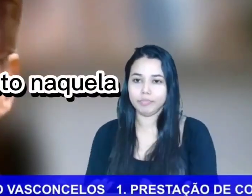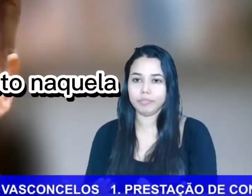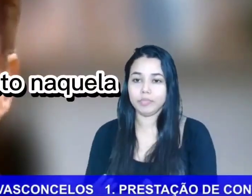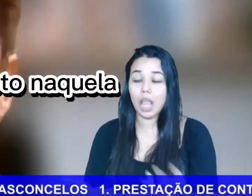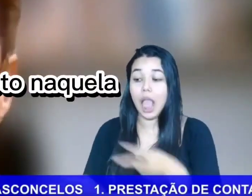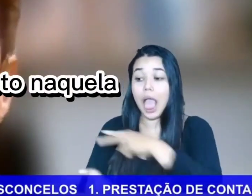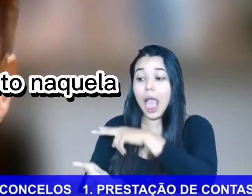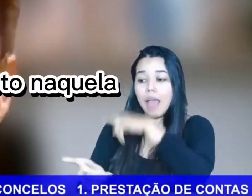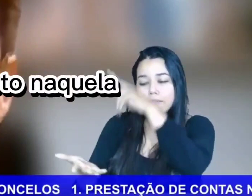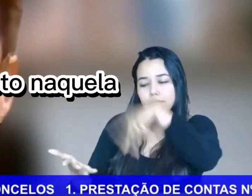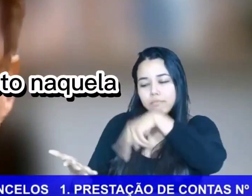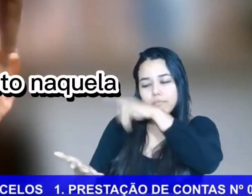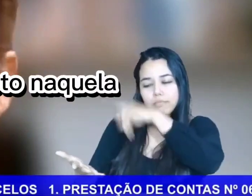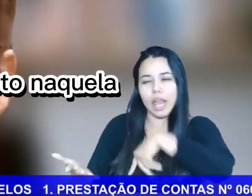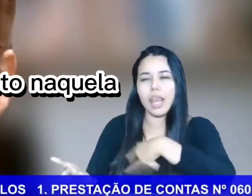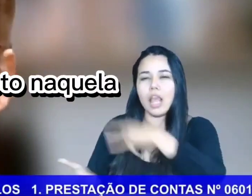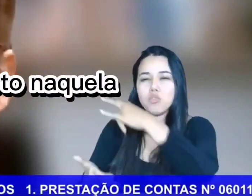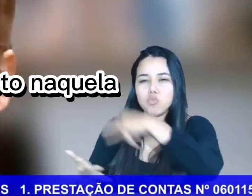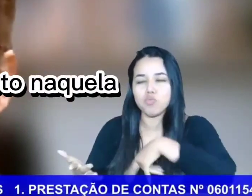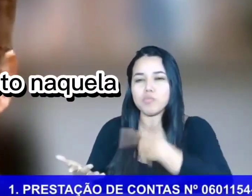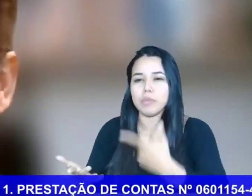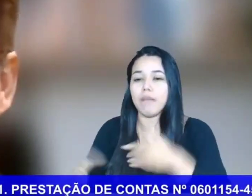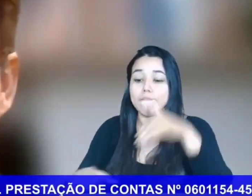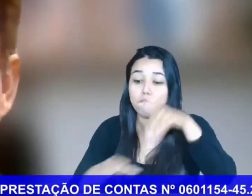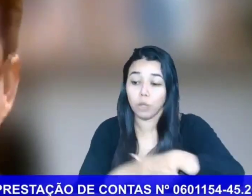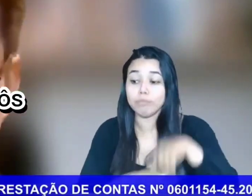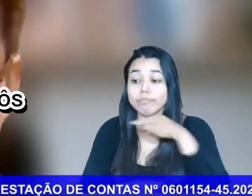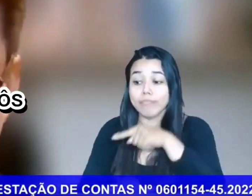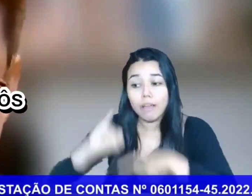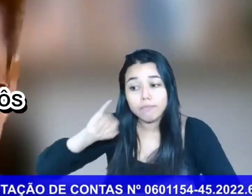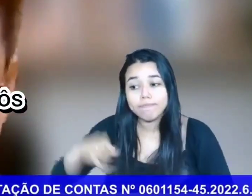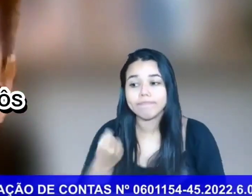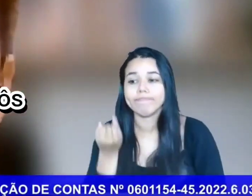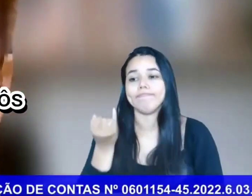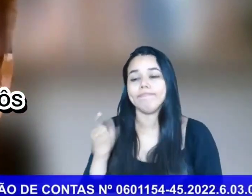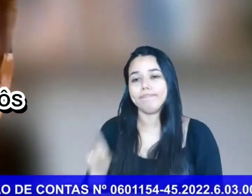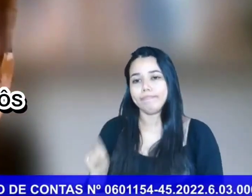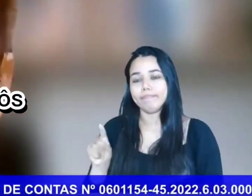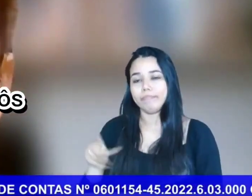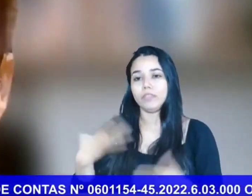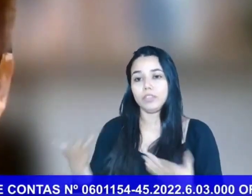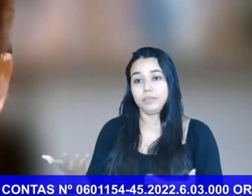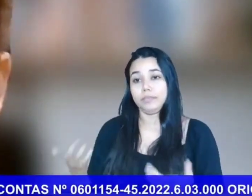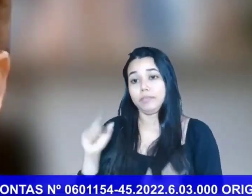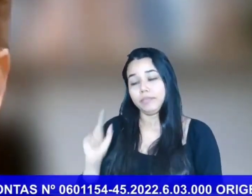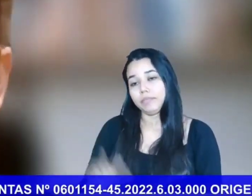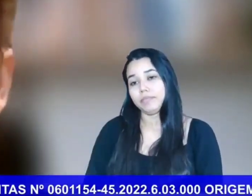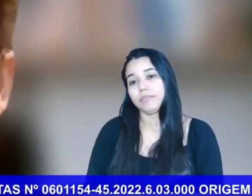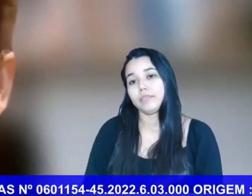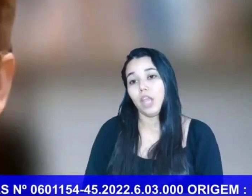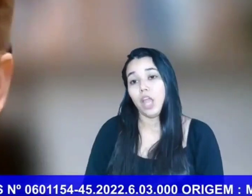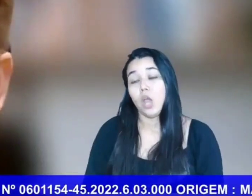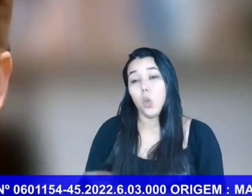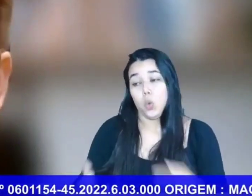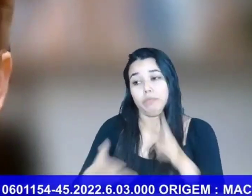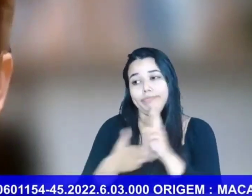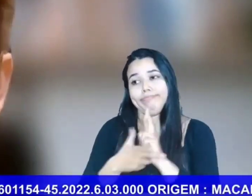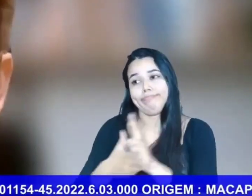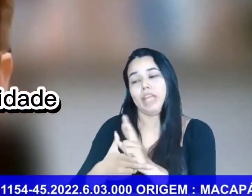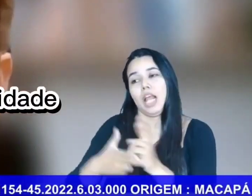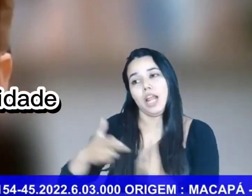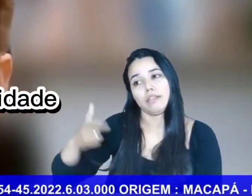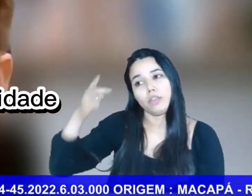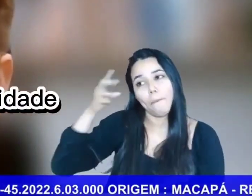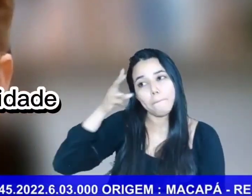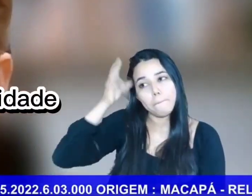daquele voto naquela oportunidade. E assim dispôs o relator. Por outro